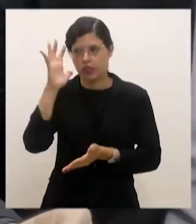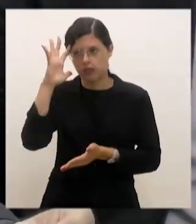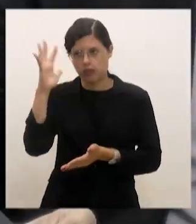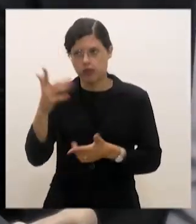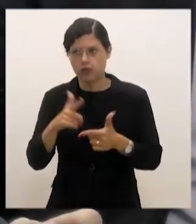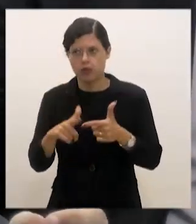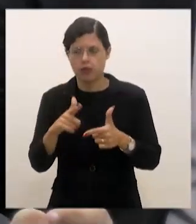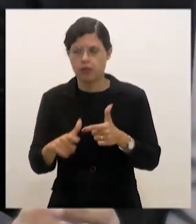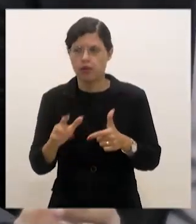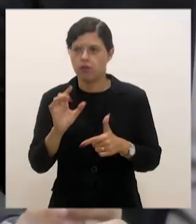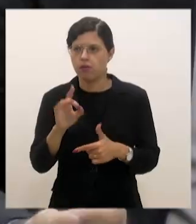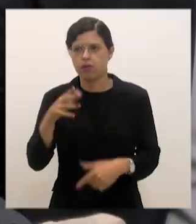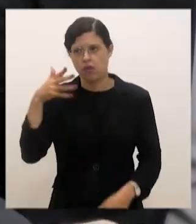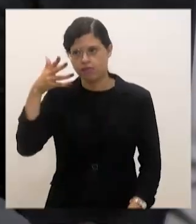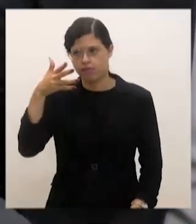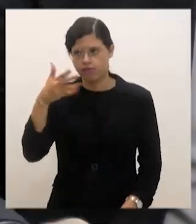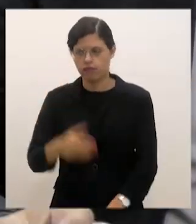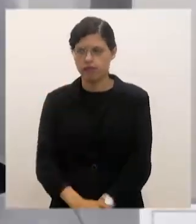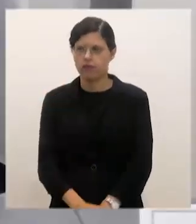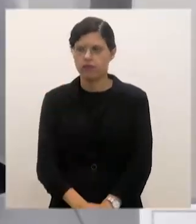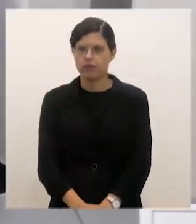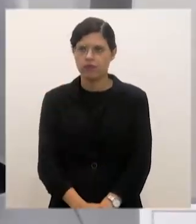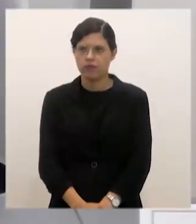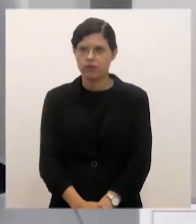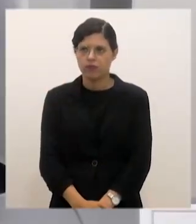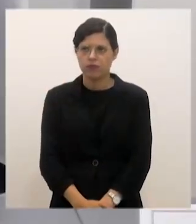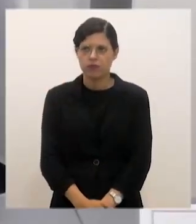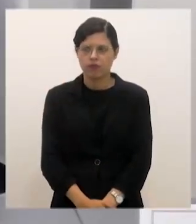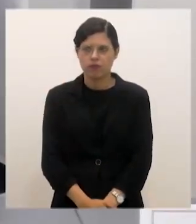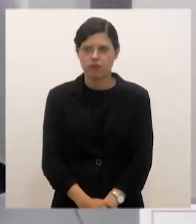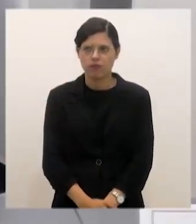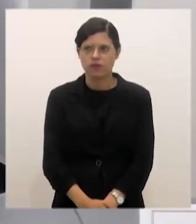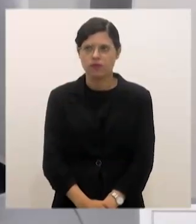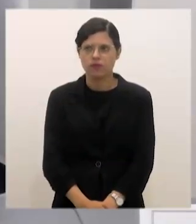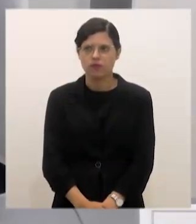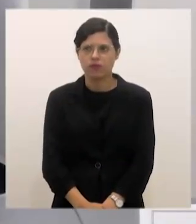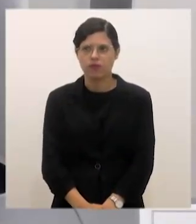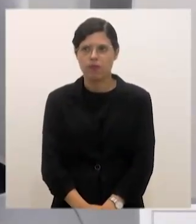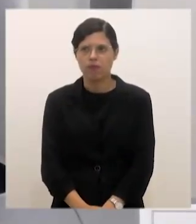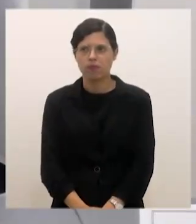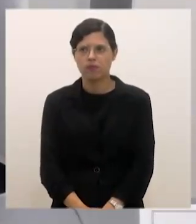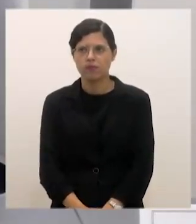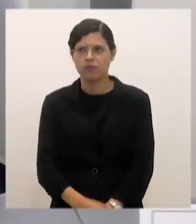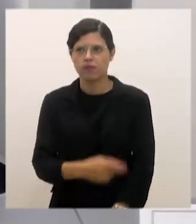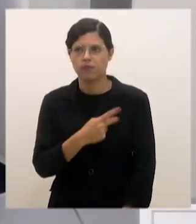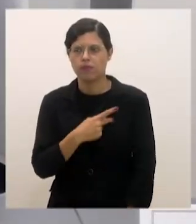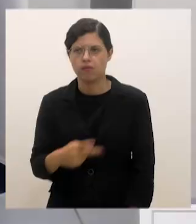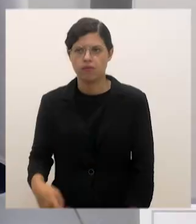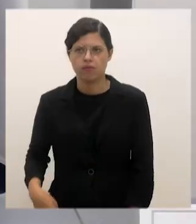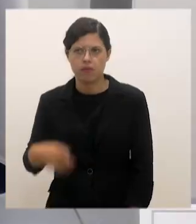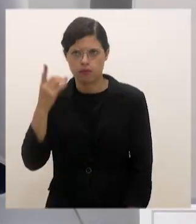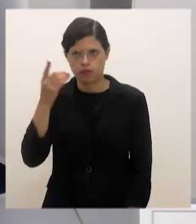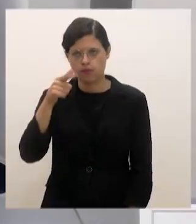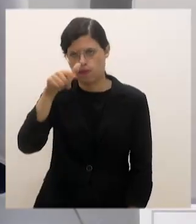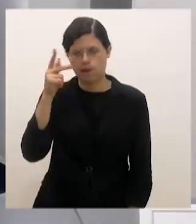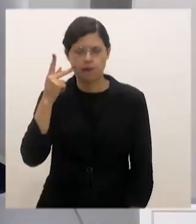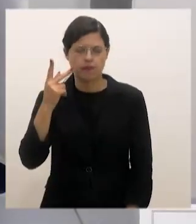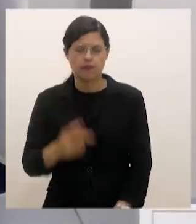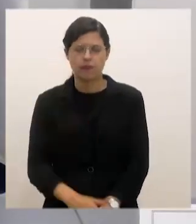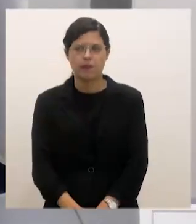problema. Queria fazer esse adendo. Está feito o adendo. Passo, então, referido ao deputado Luiz Paulo.